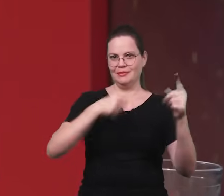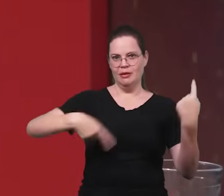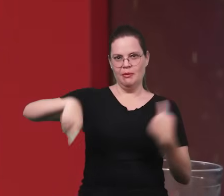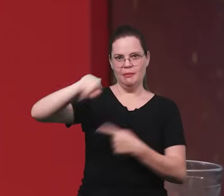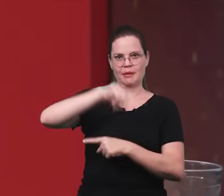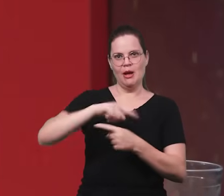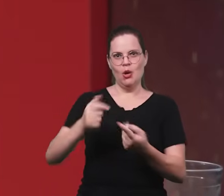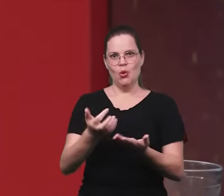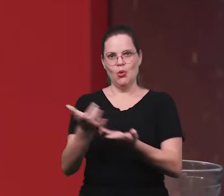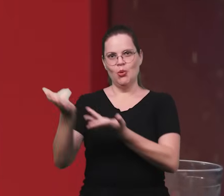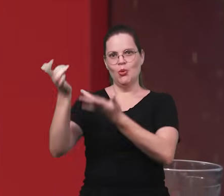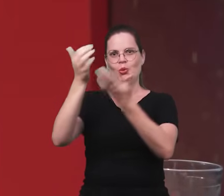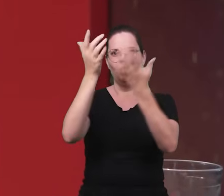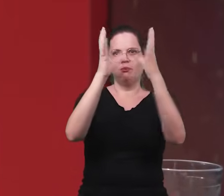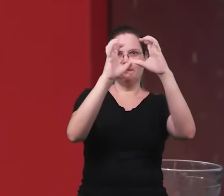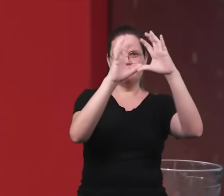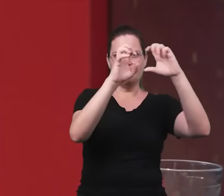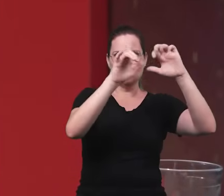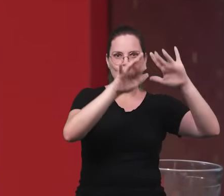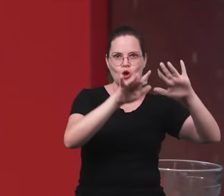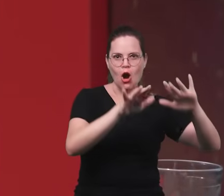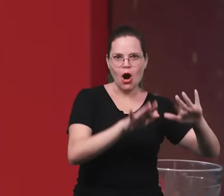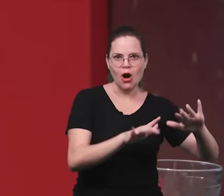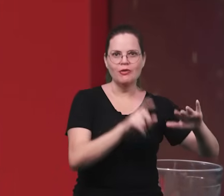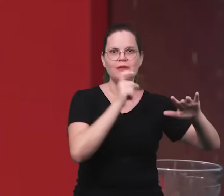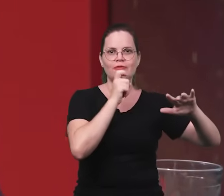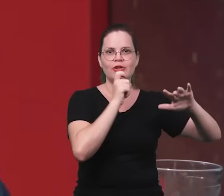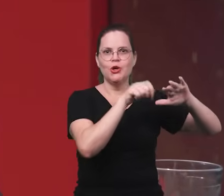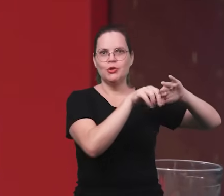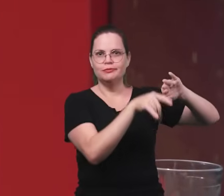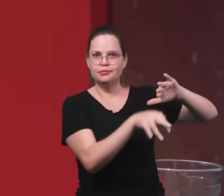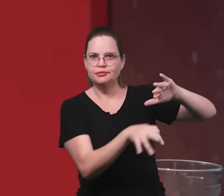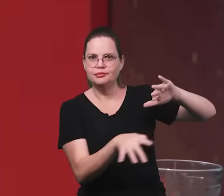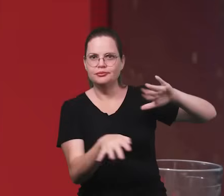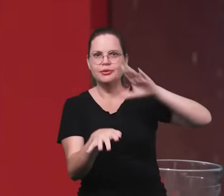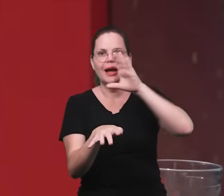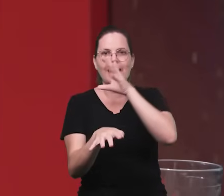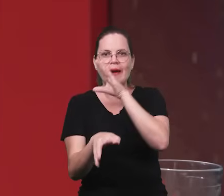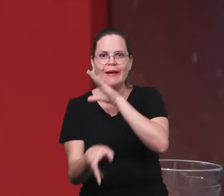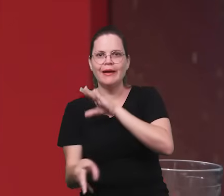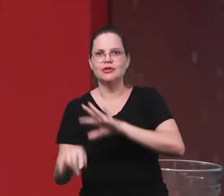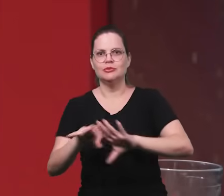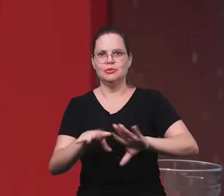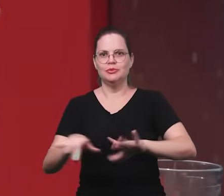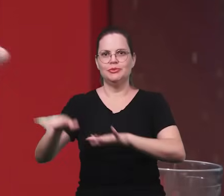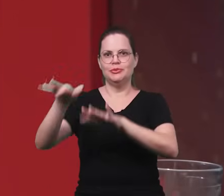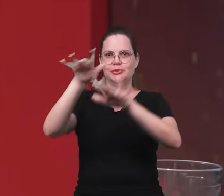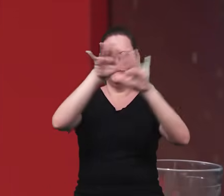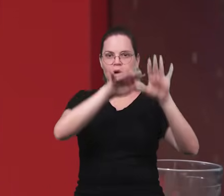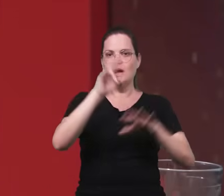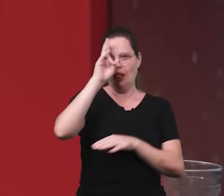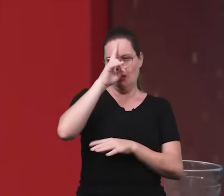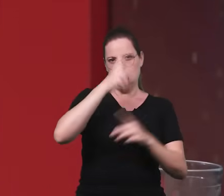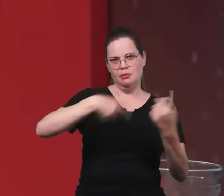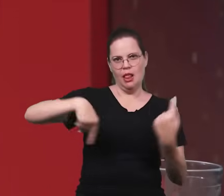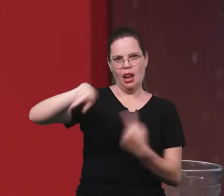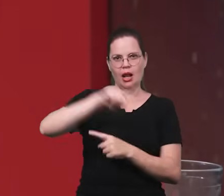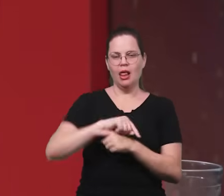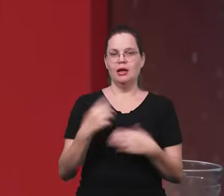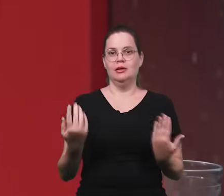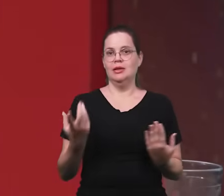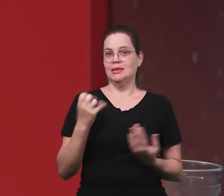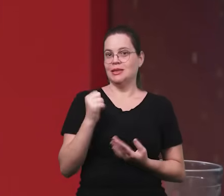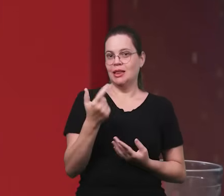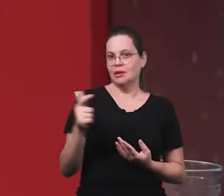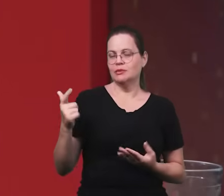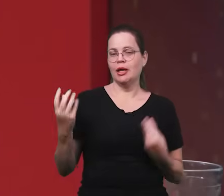assim, hoje nós vemos até mesmo alguns lugares, porque existe a questão da preocupação com o desmatamento da Amazônia, porque